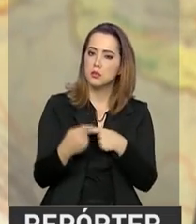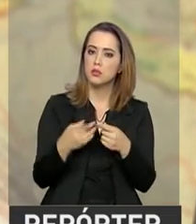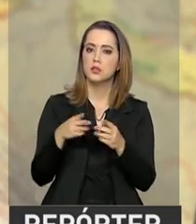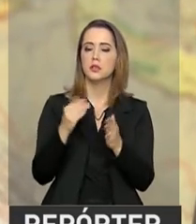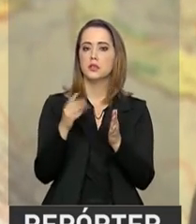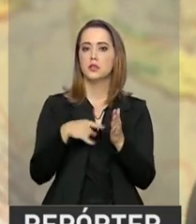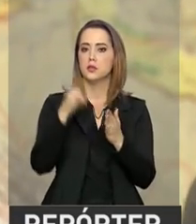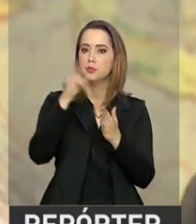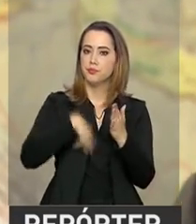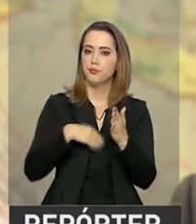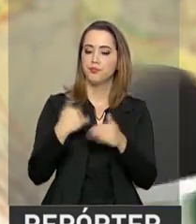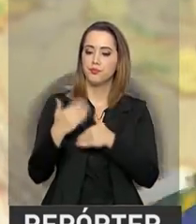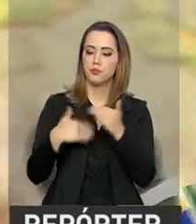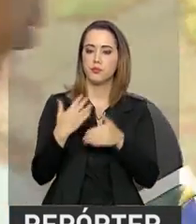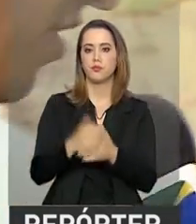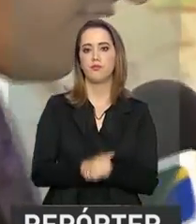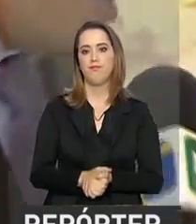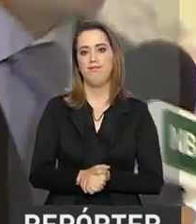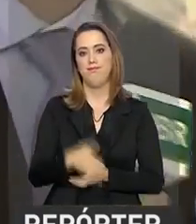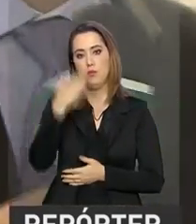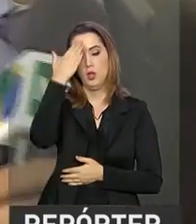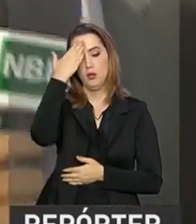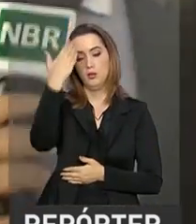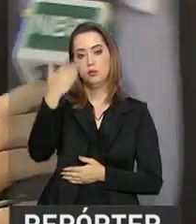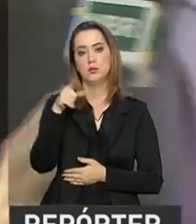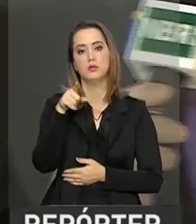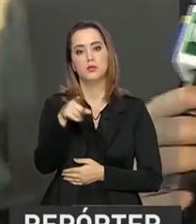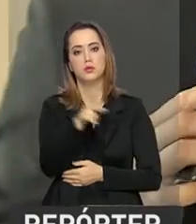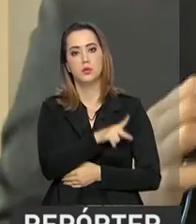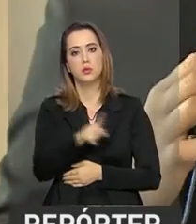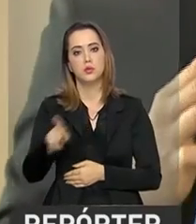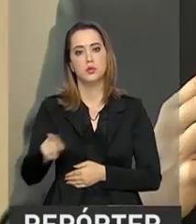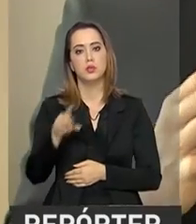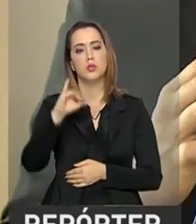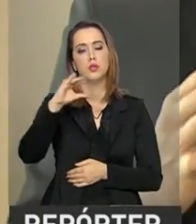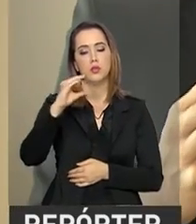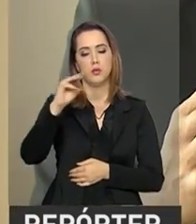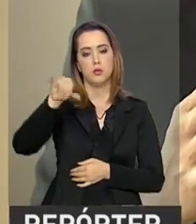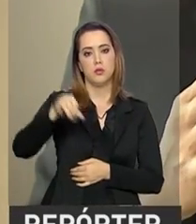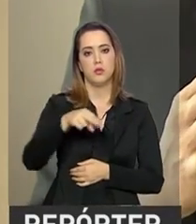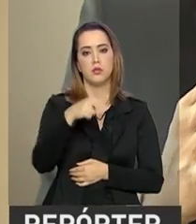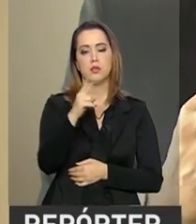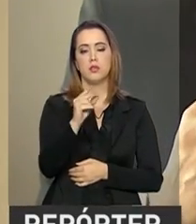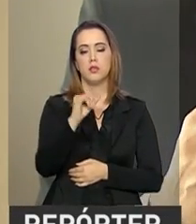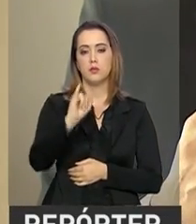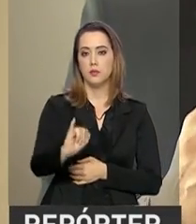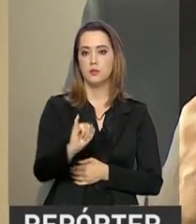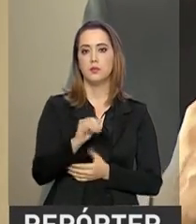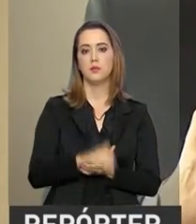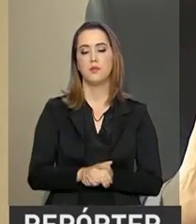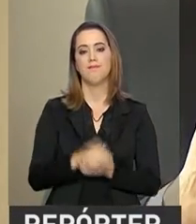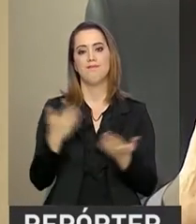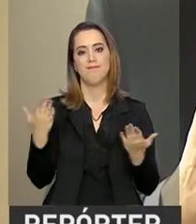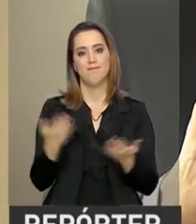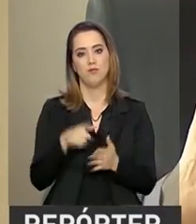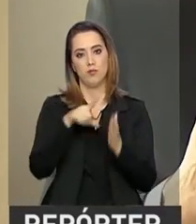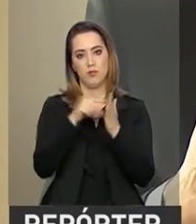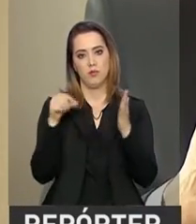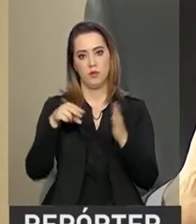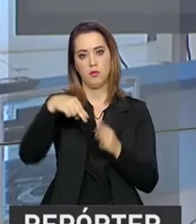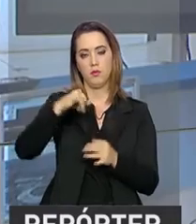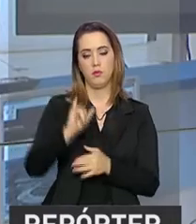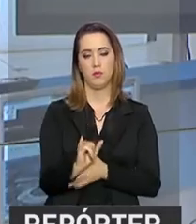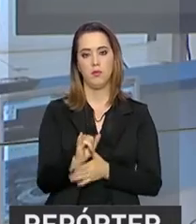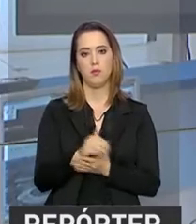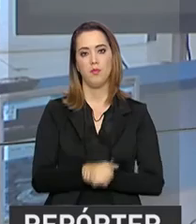de longa duração nosso país obrigado Presidente e esse foi o Presidente do Conselho Nacional de imigração de Brasília